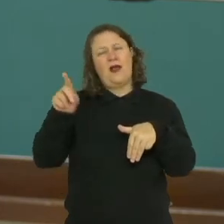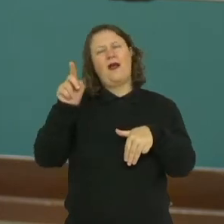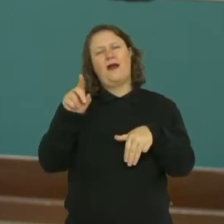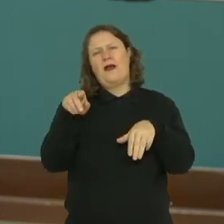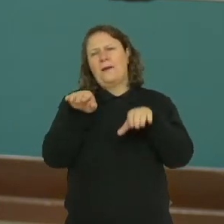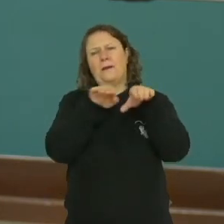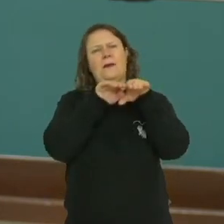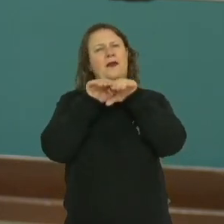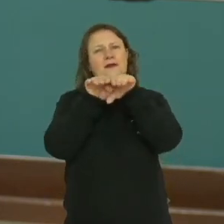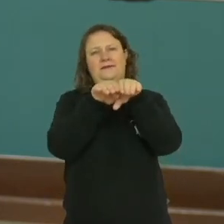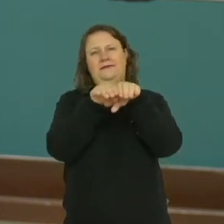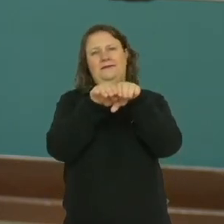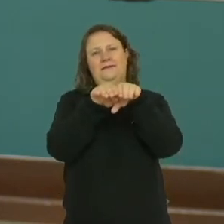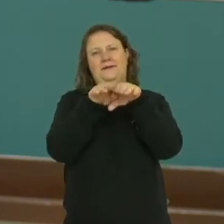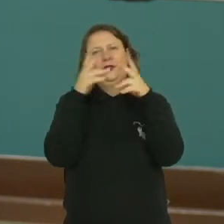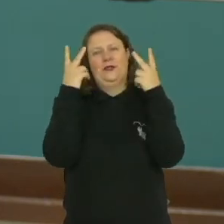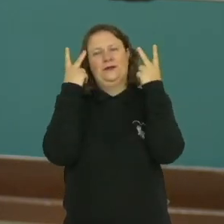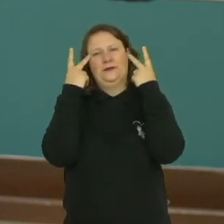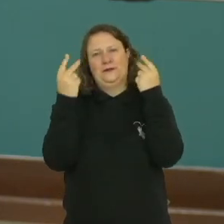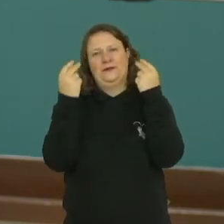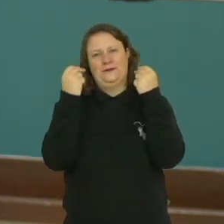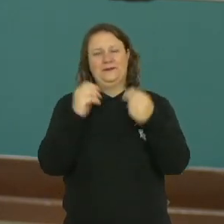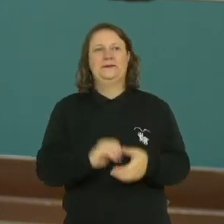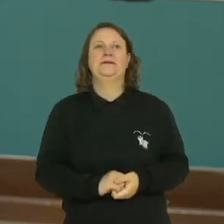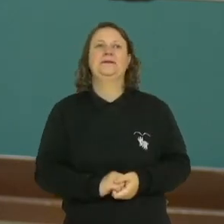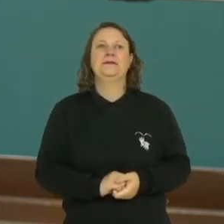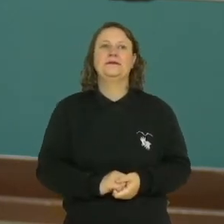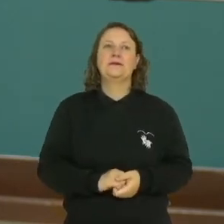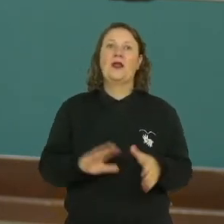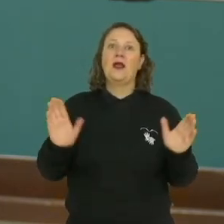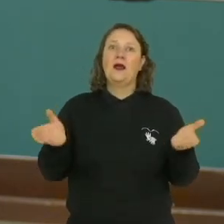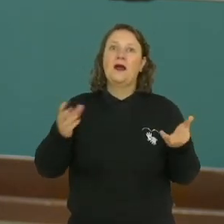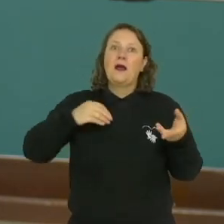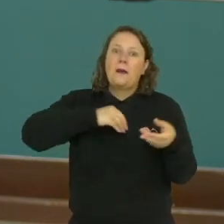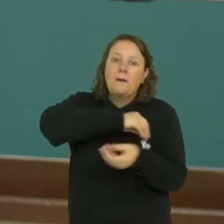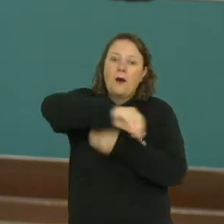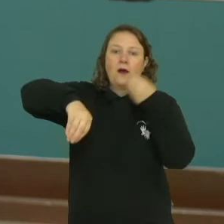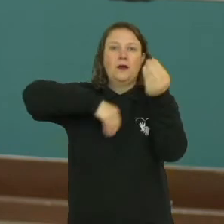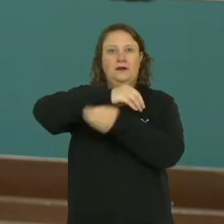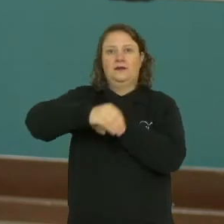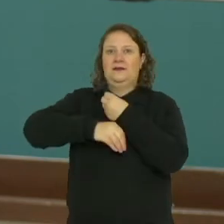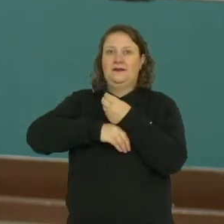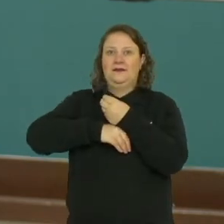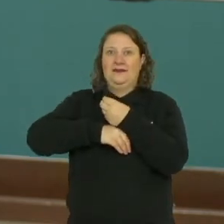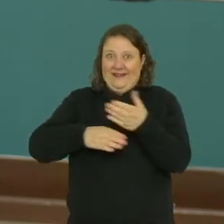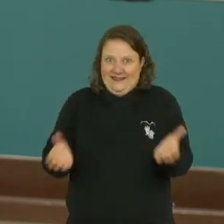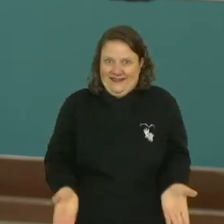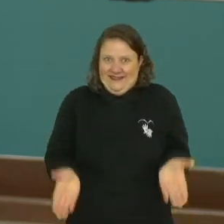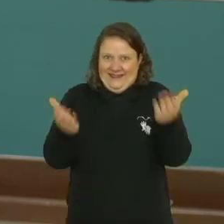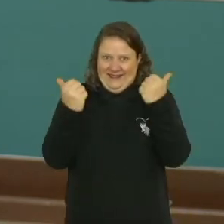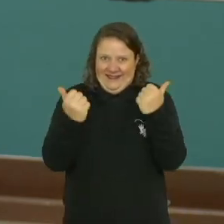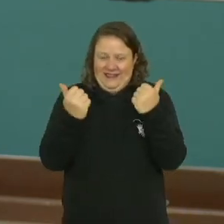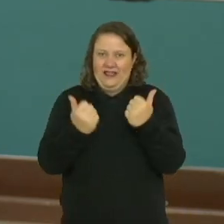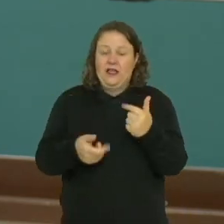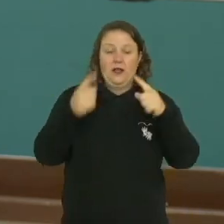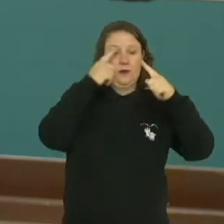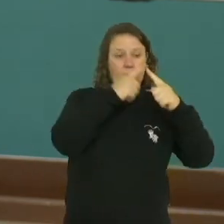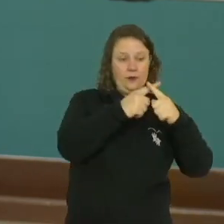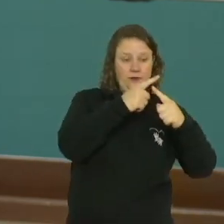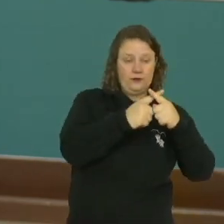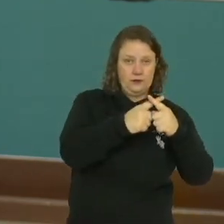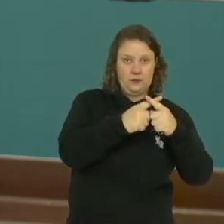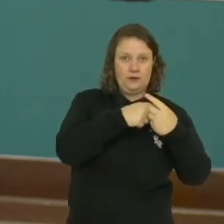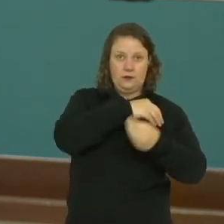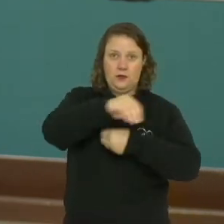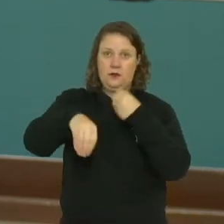longas distâncias. Agora vamos misturar tudo, vamos fazer aquela saladinha, vamos misturar a multiplicação, a